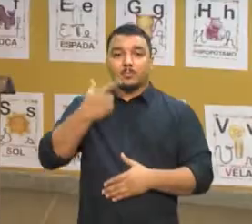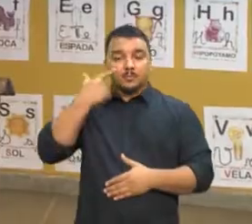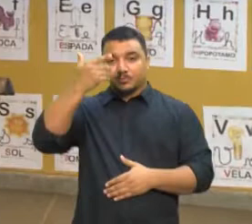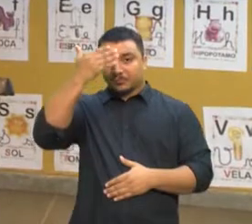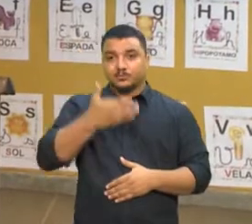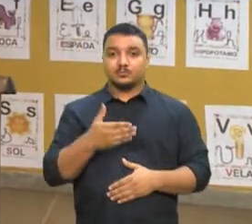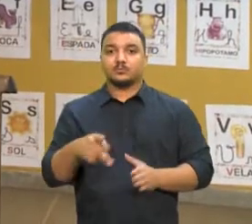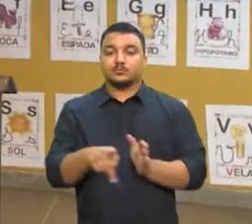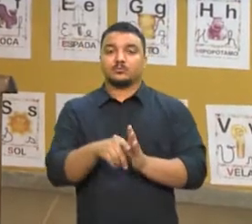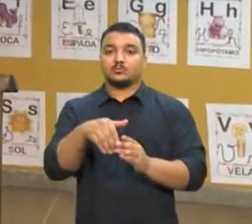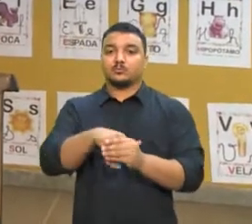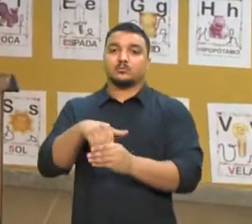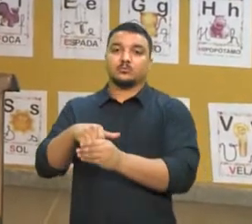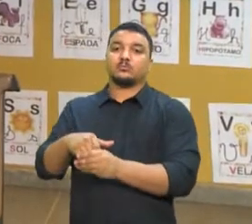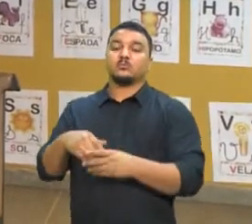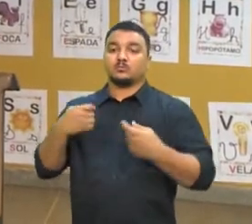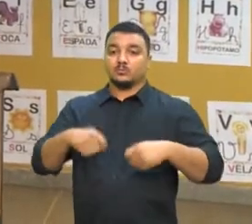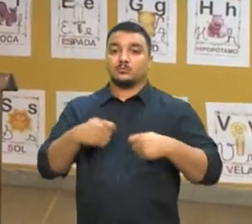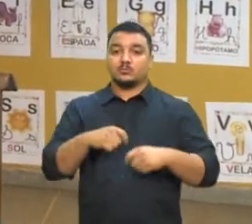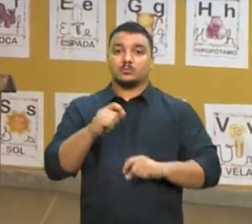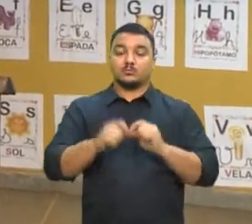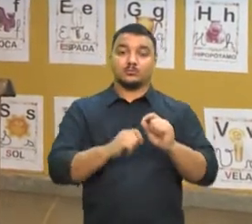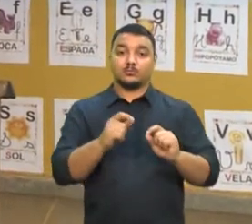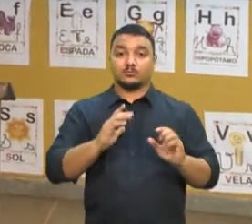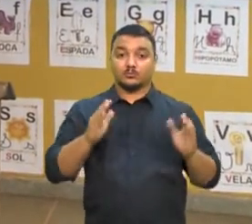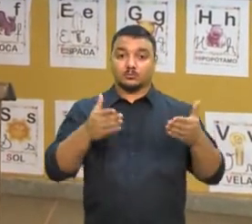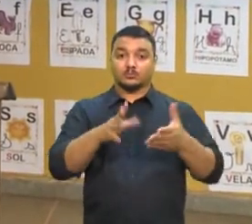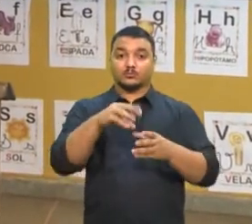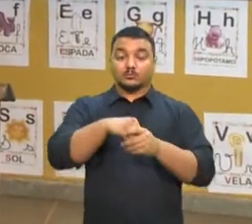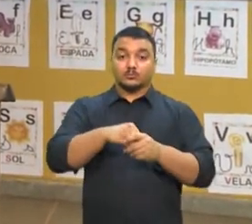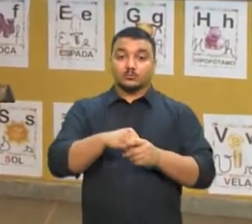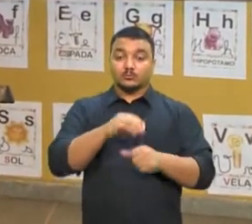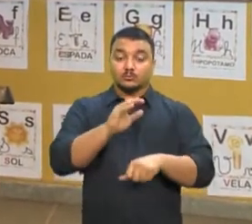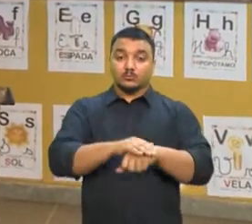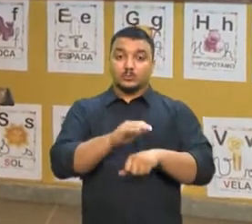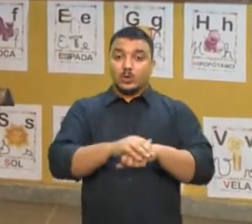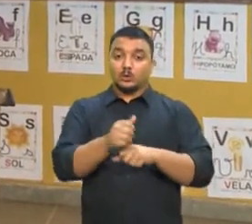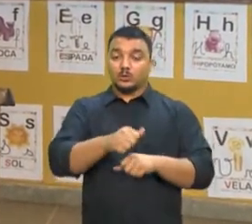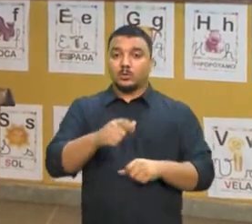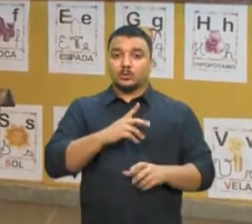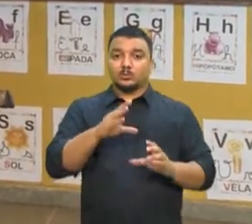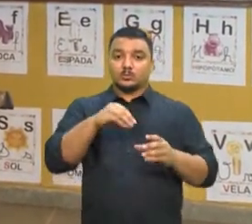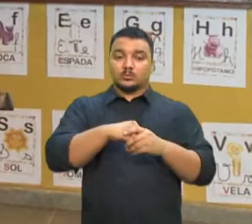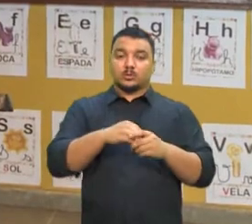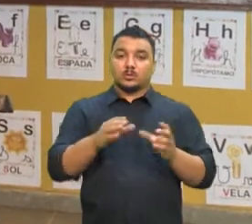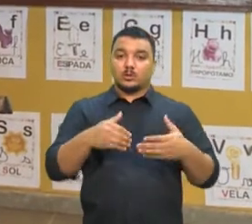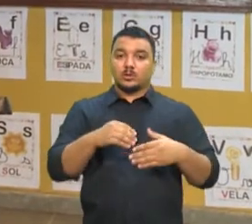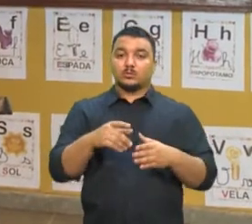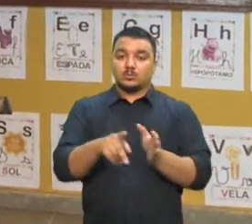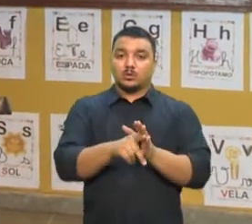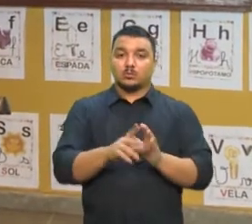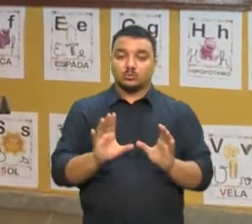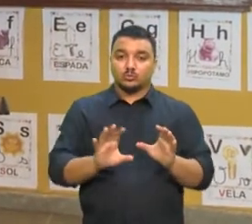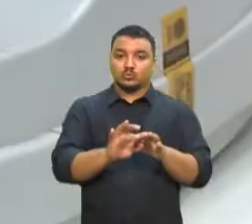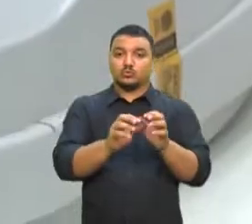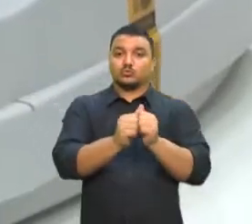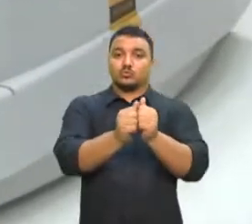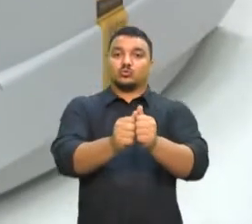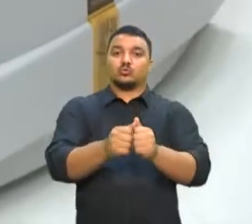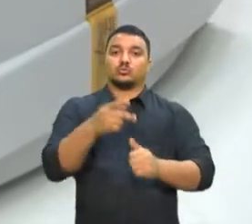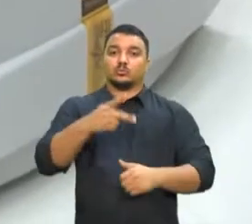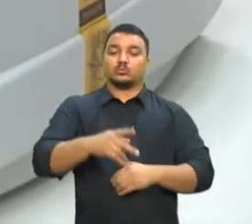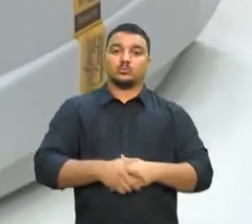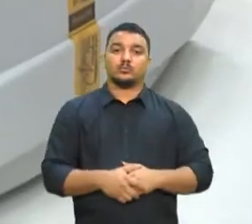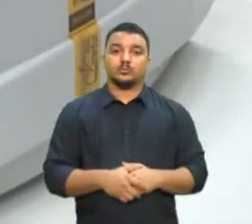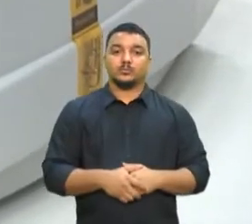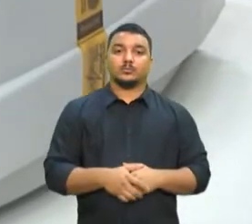votação que devem ser depositados automaticamente em uma caixa de acrílico acoplada ao equipamento. A